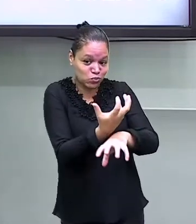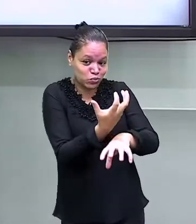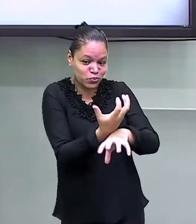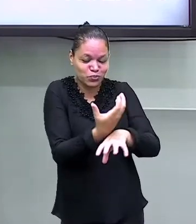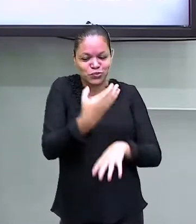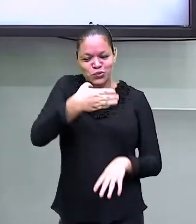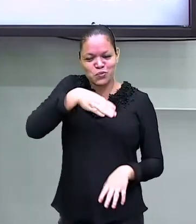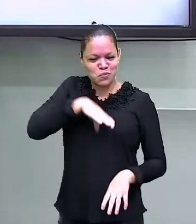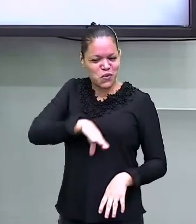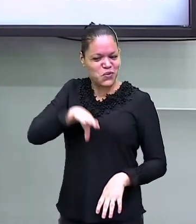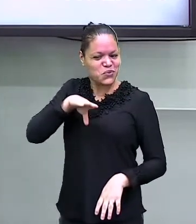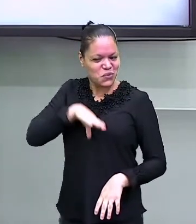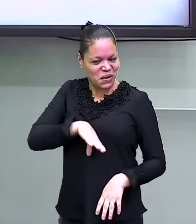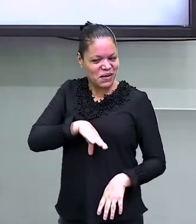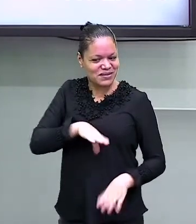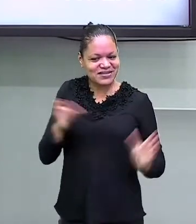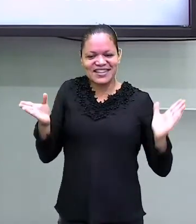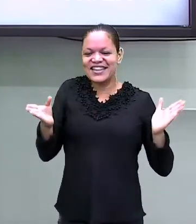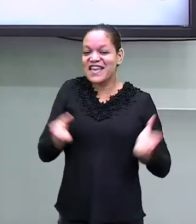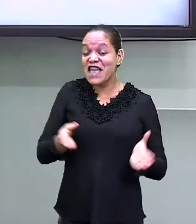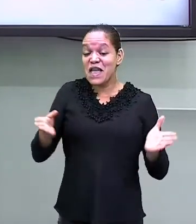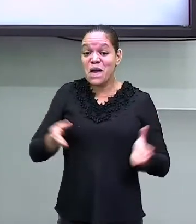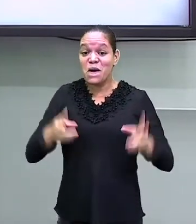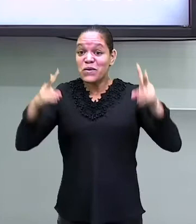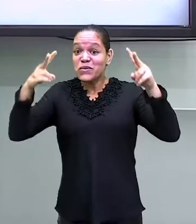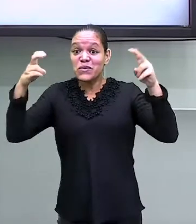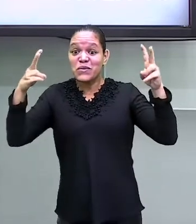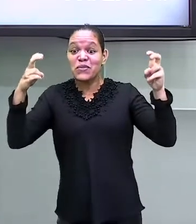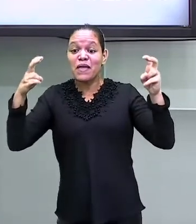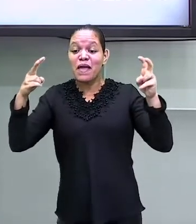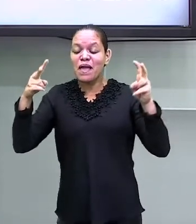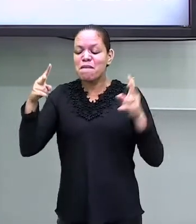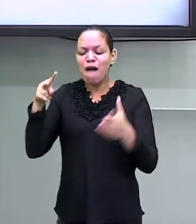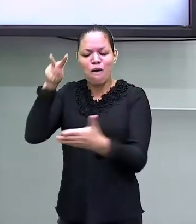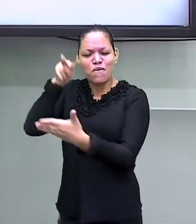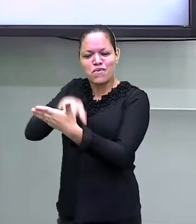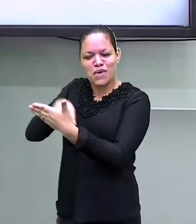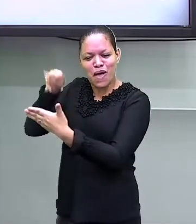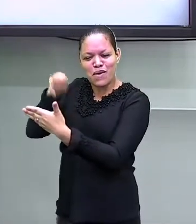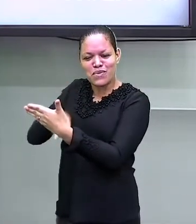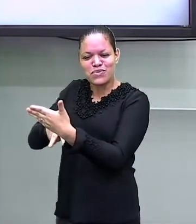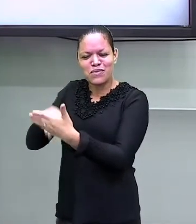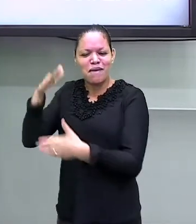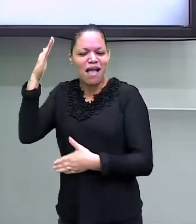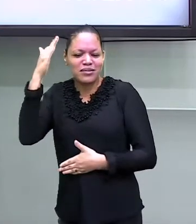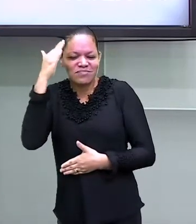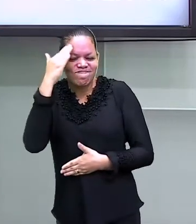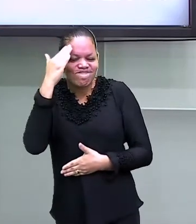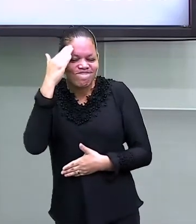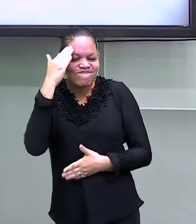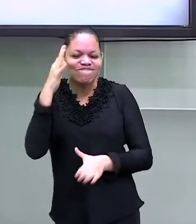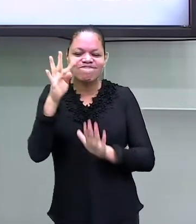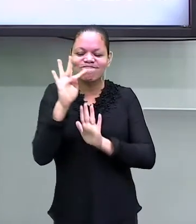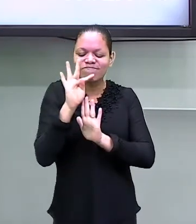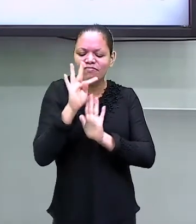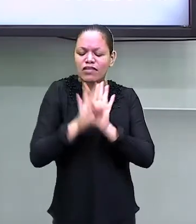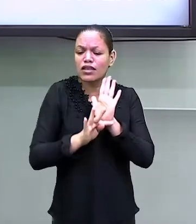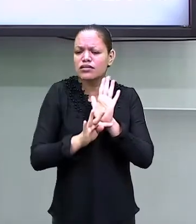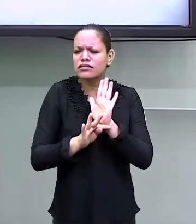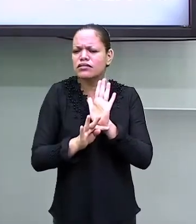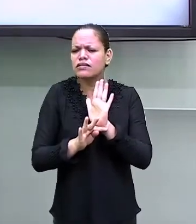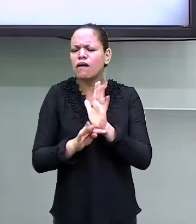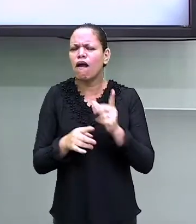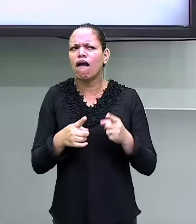nossa aula de hoje, gente, é sobre leitura e interpretação de texto. Mas, professora, para a gente ler